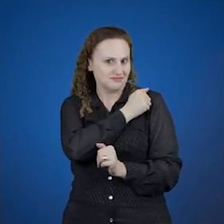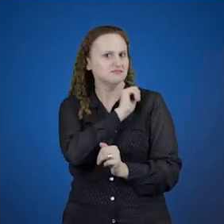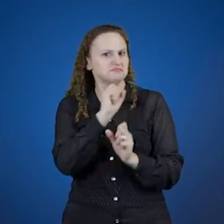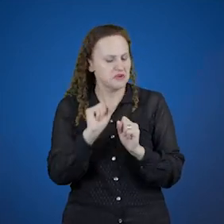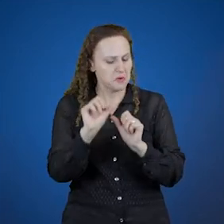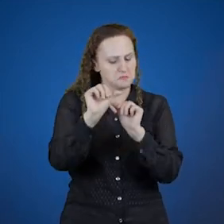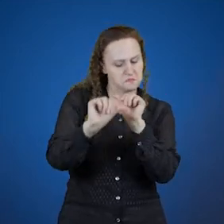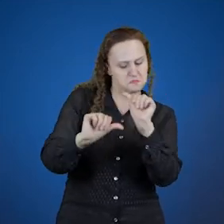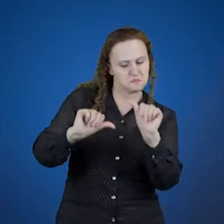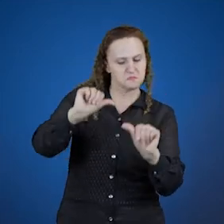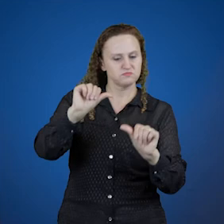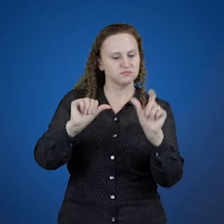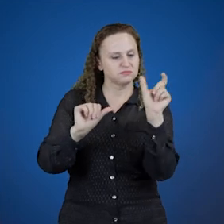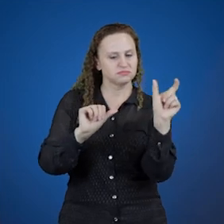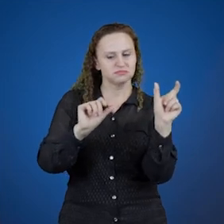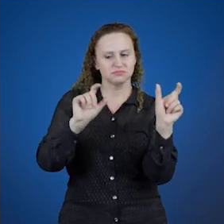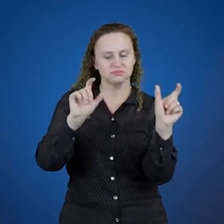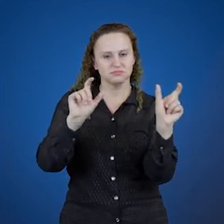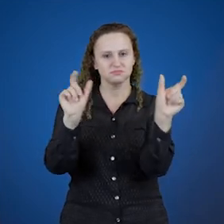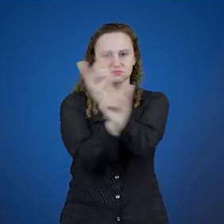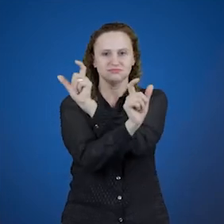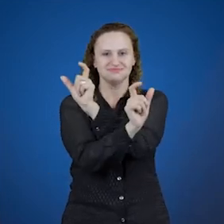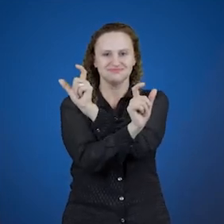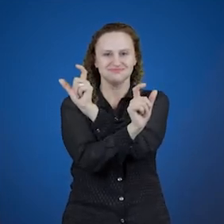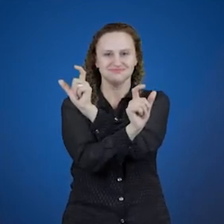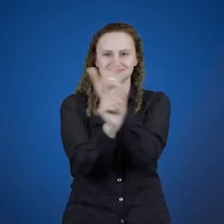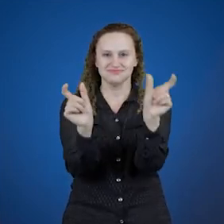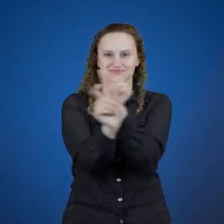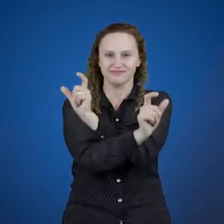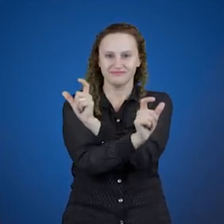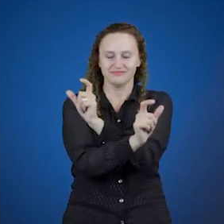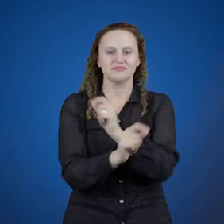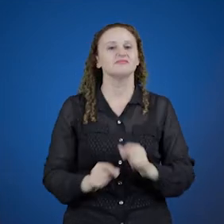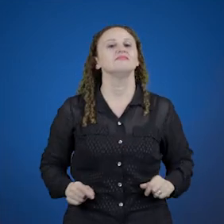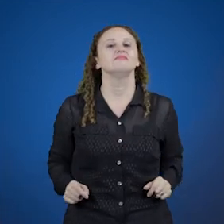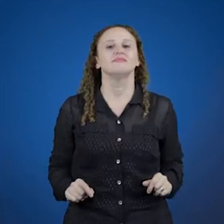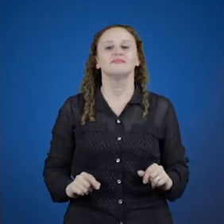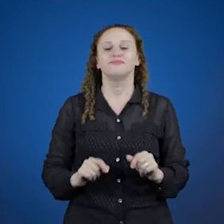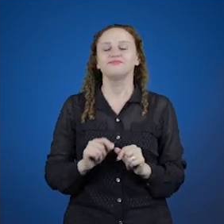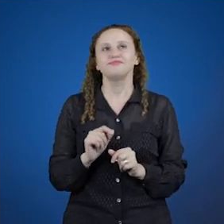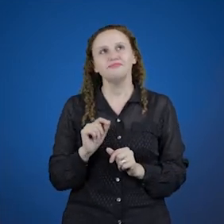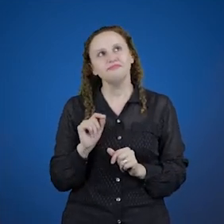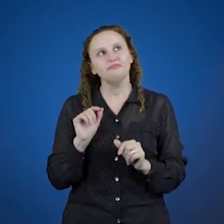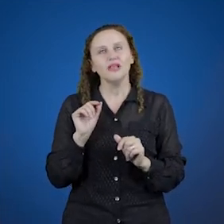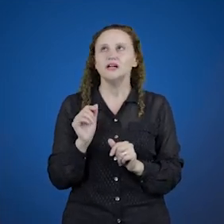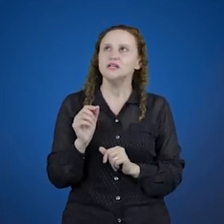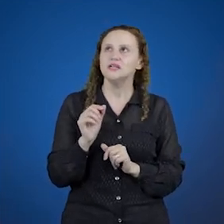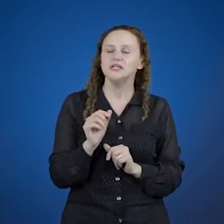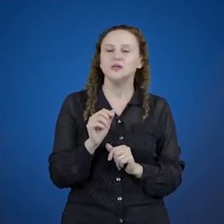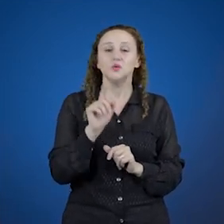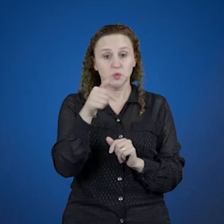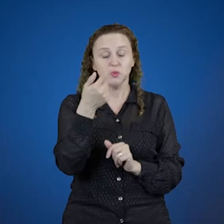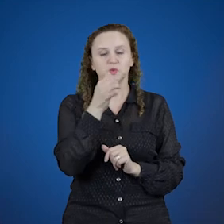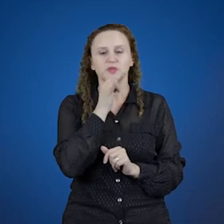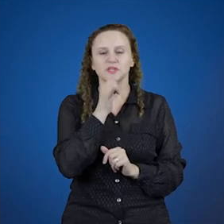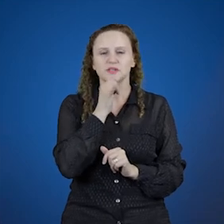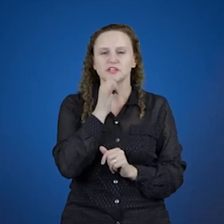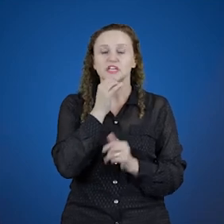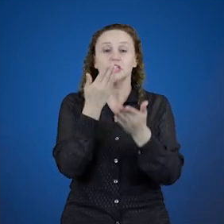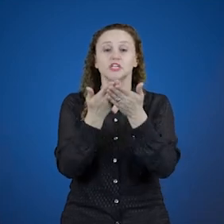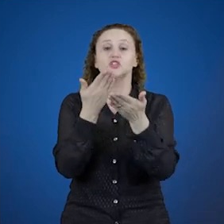alunos vocês se ajeita e deveria ter três elementos aqui né Vamos mudar então exemplo